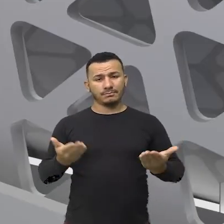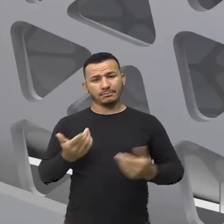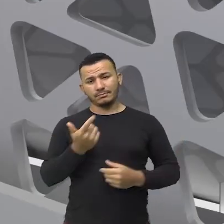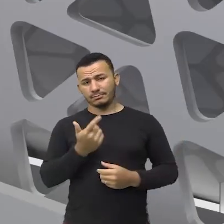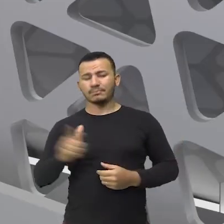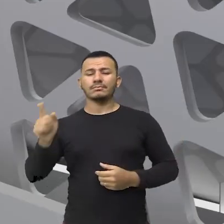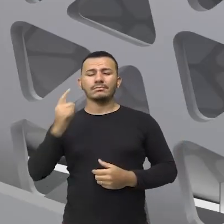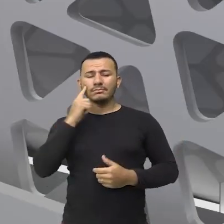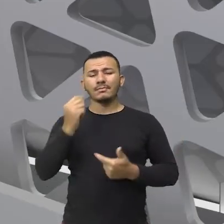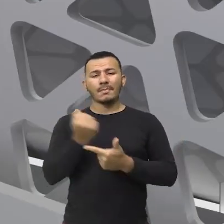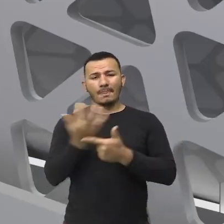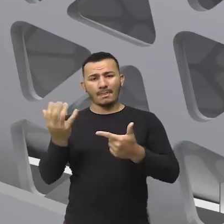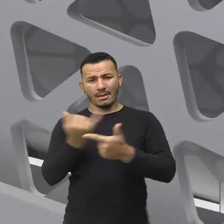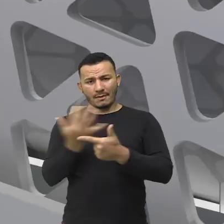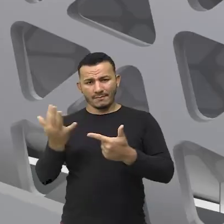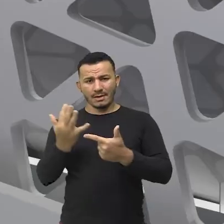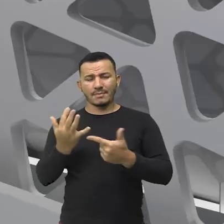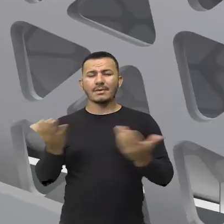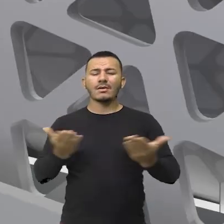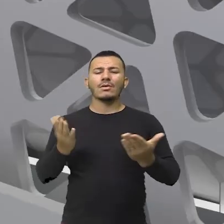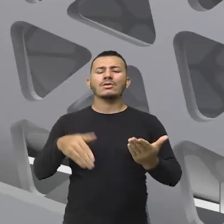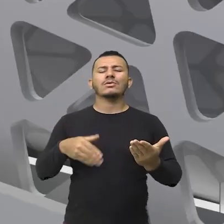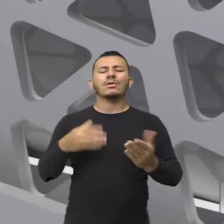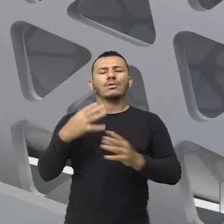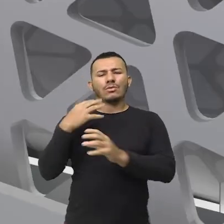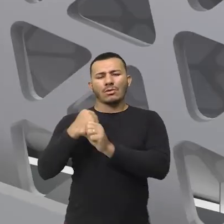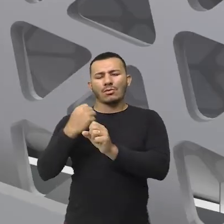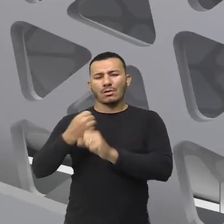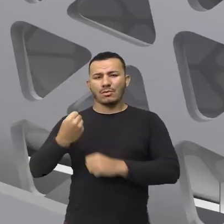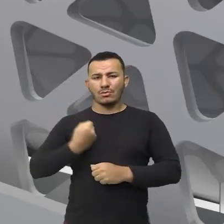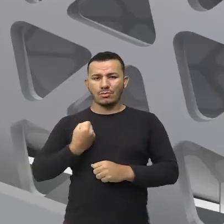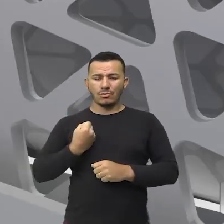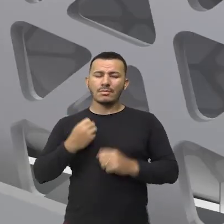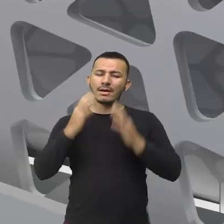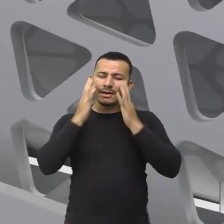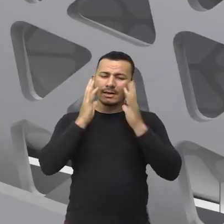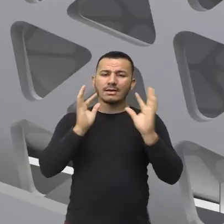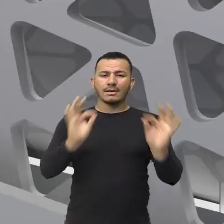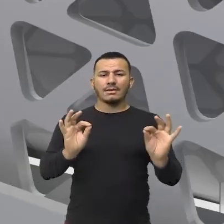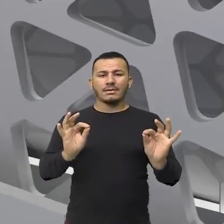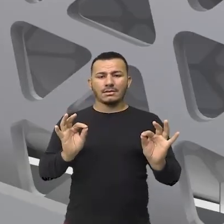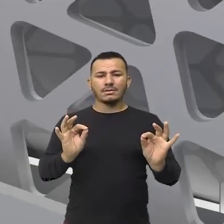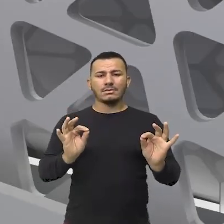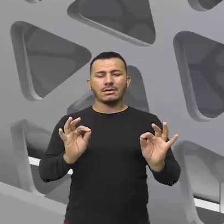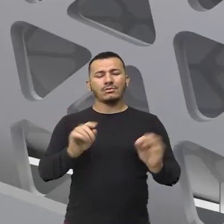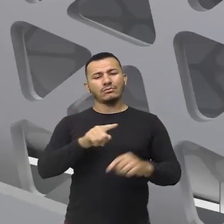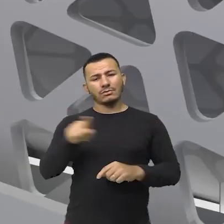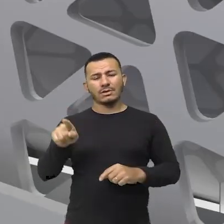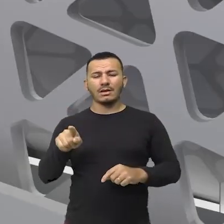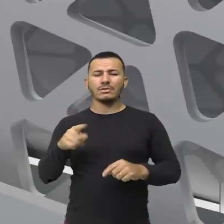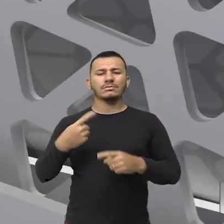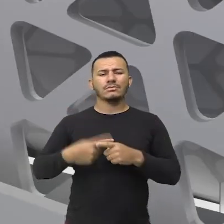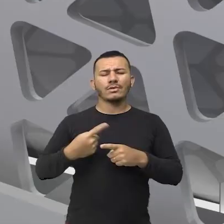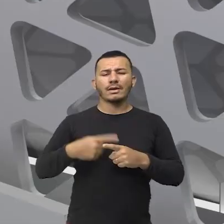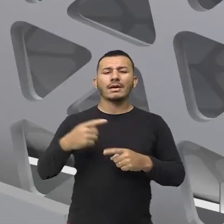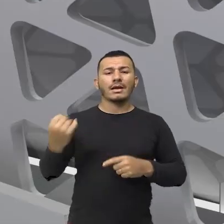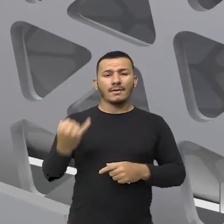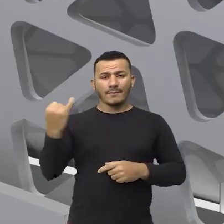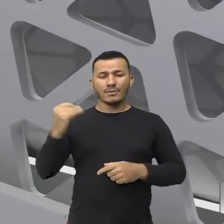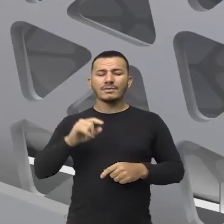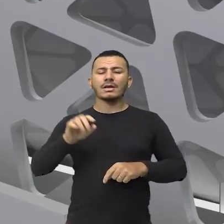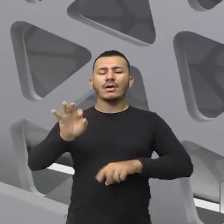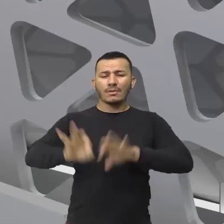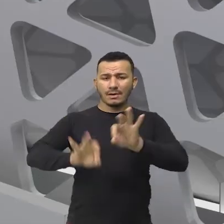as expressões algébricas e a gente vai só calcular o valor numérico. Mas é muito importante você saber escrever uma